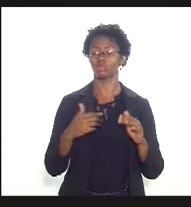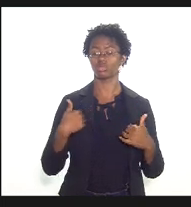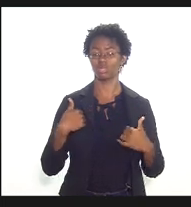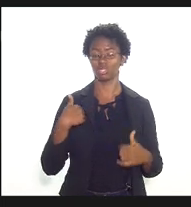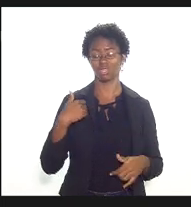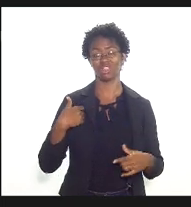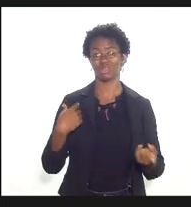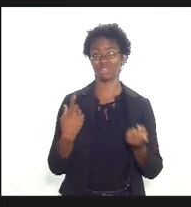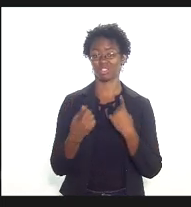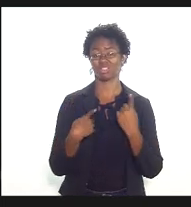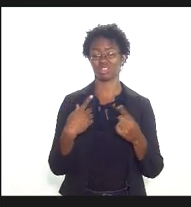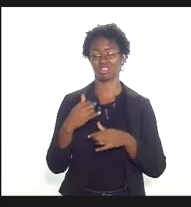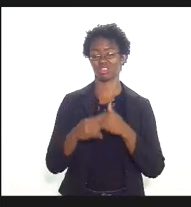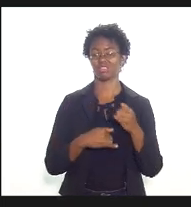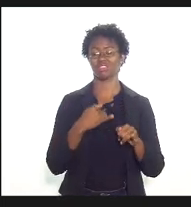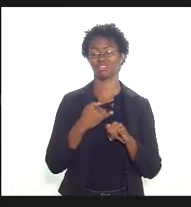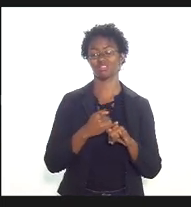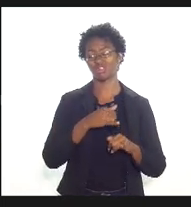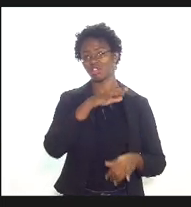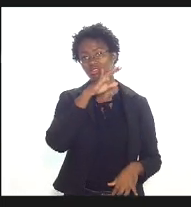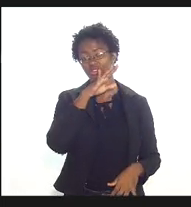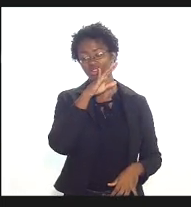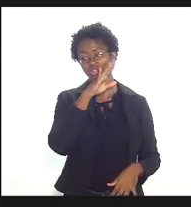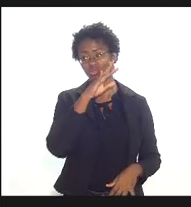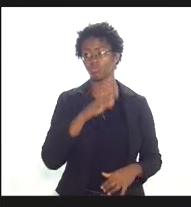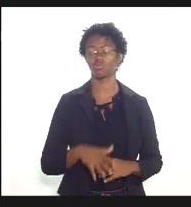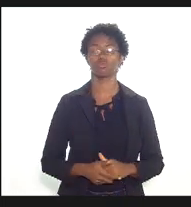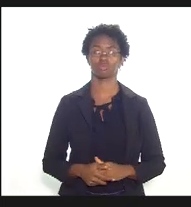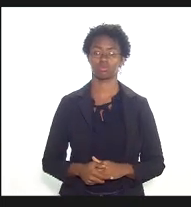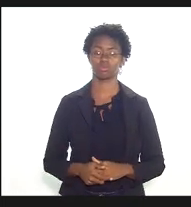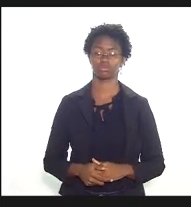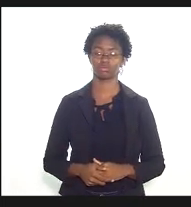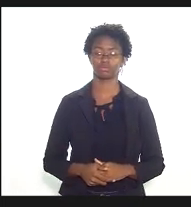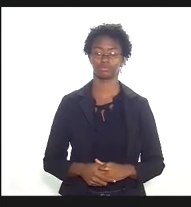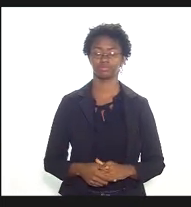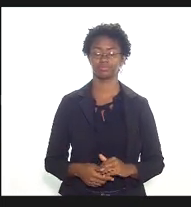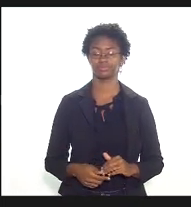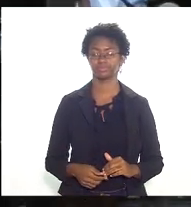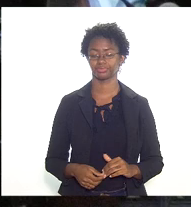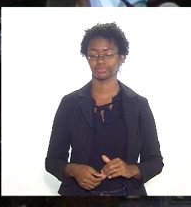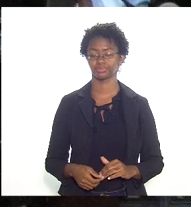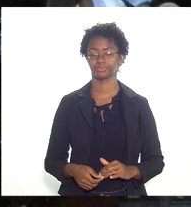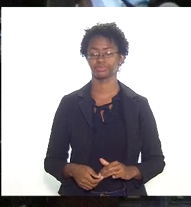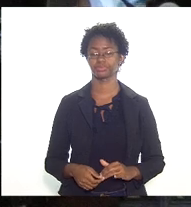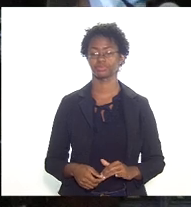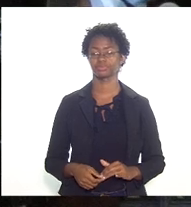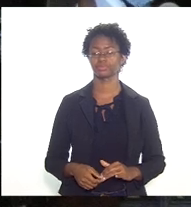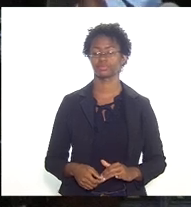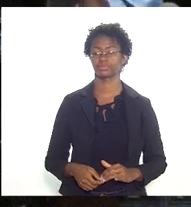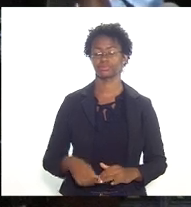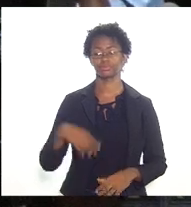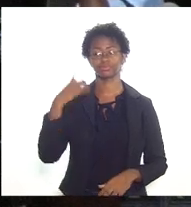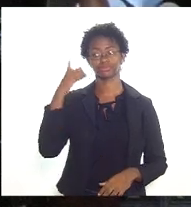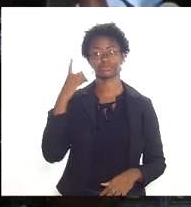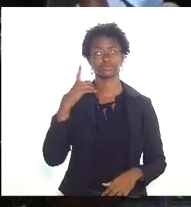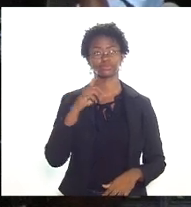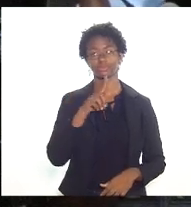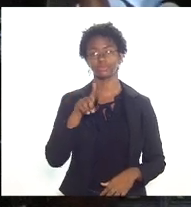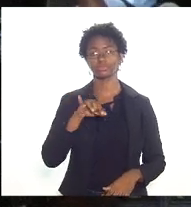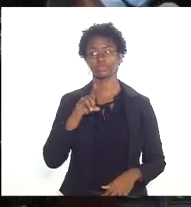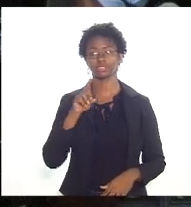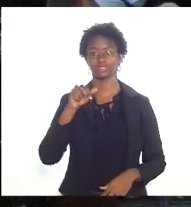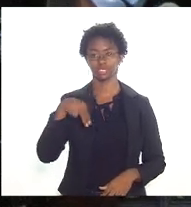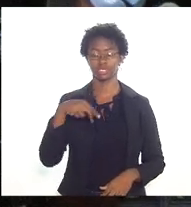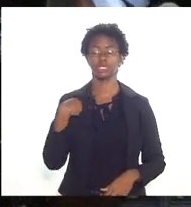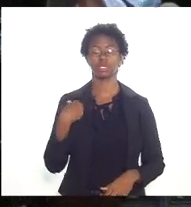trânsito minha internet tá muito ruim o deputado Azeredo nesse contribuía aqui Deputado